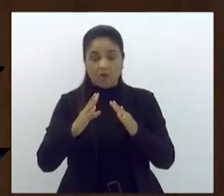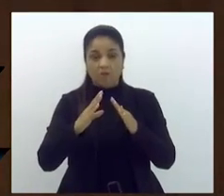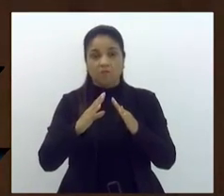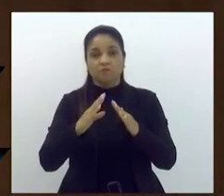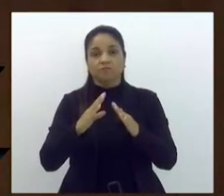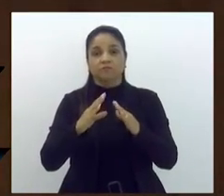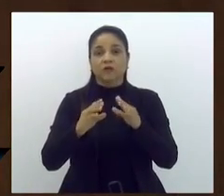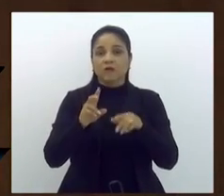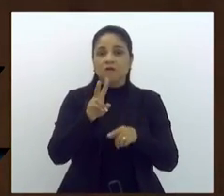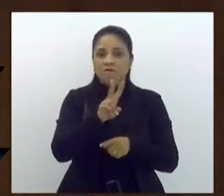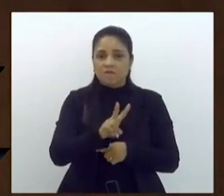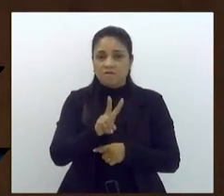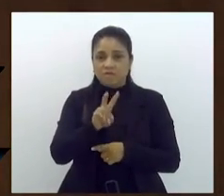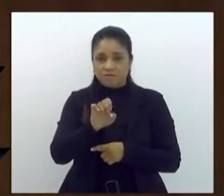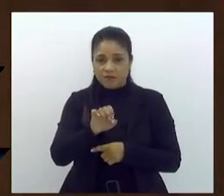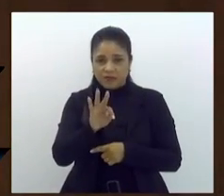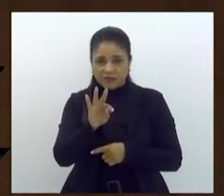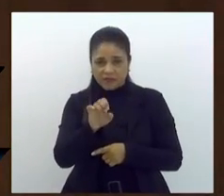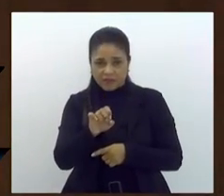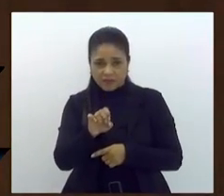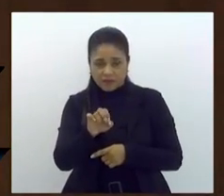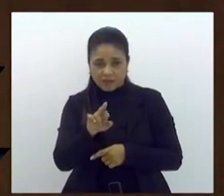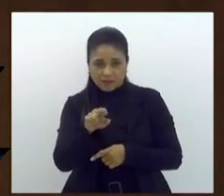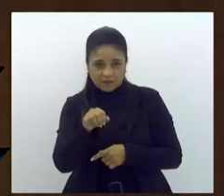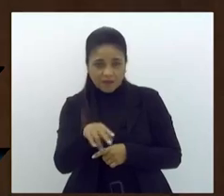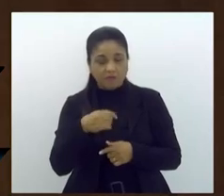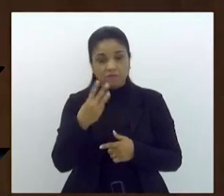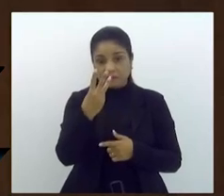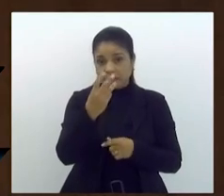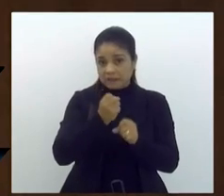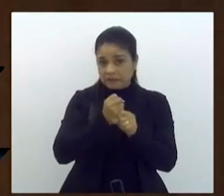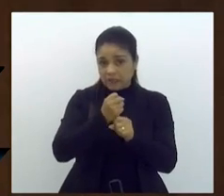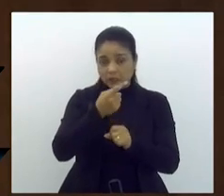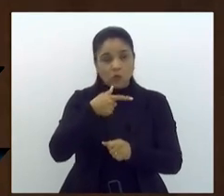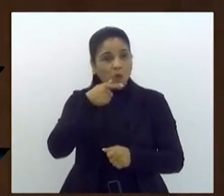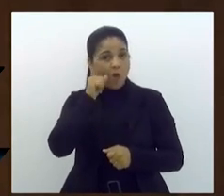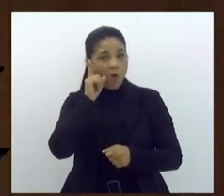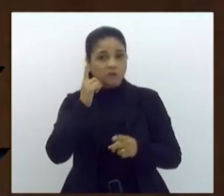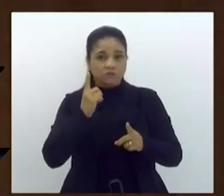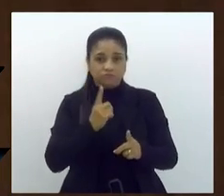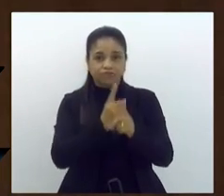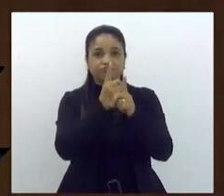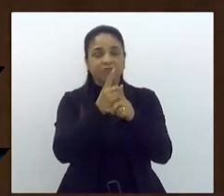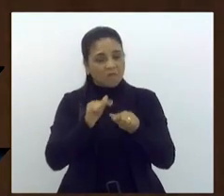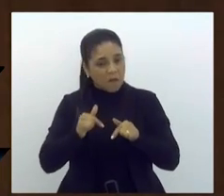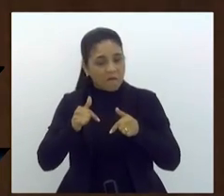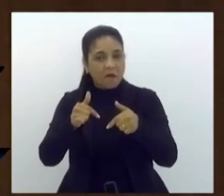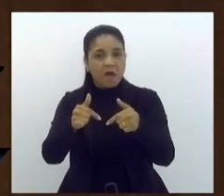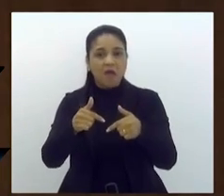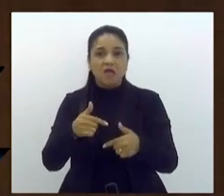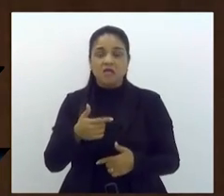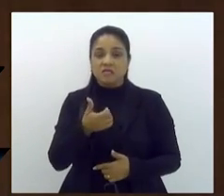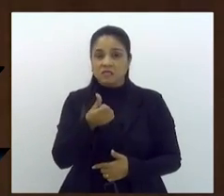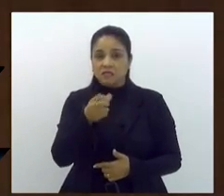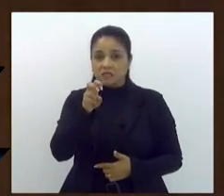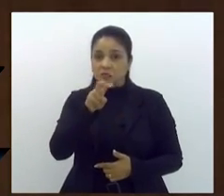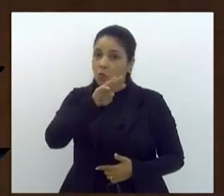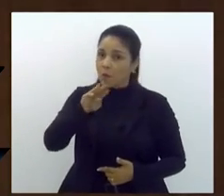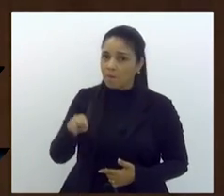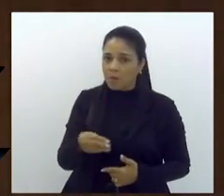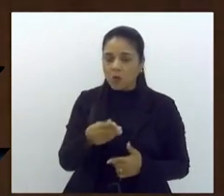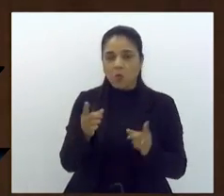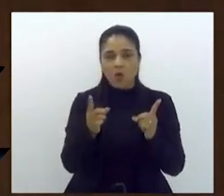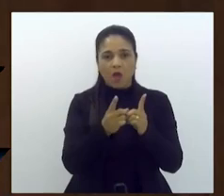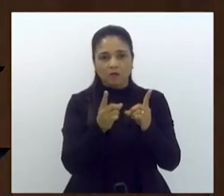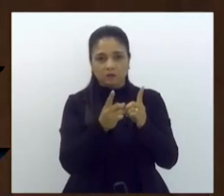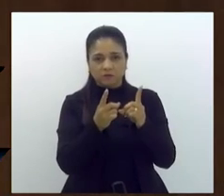é a base para esse projeto completou ontem três anos de funcionamento um sucesso enorme quase 85 mil atendimentos milhares de